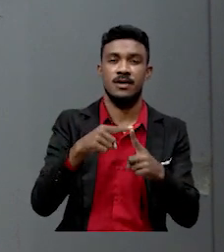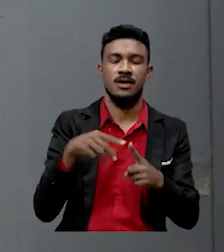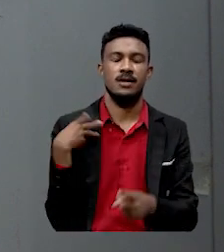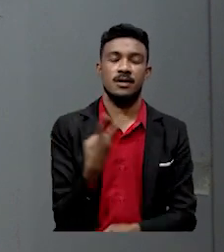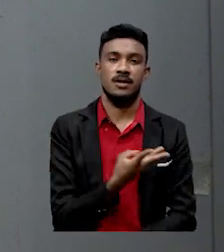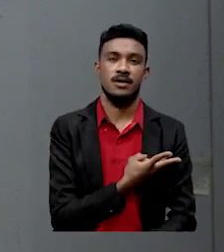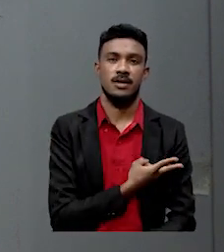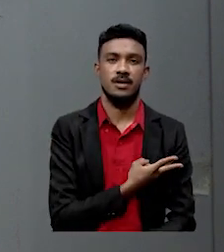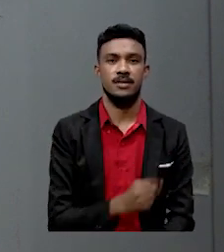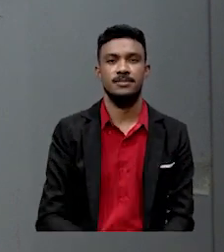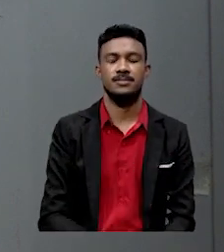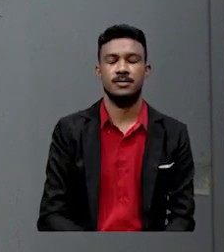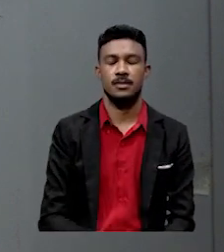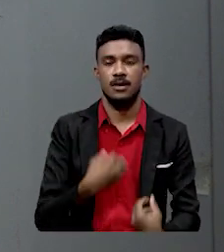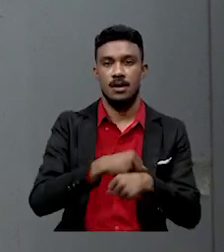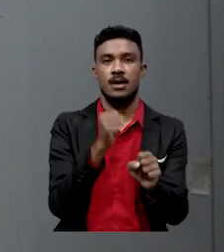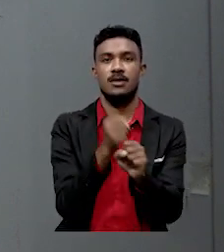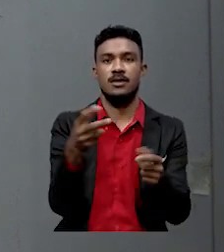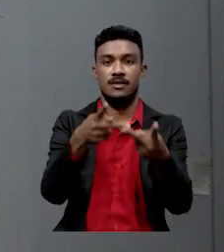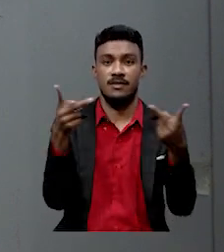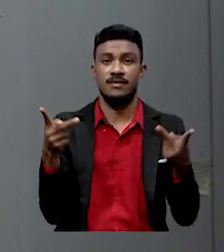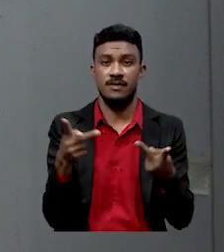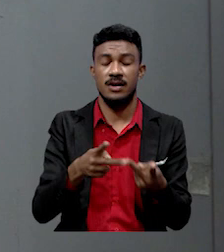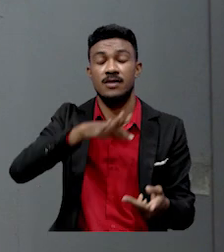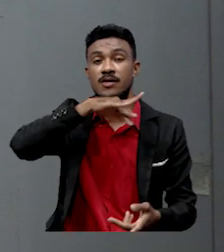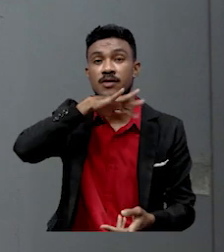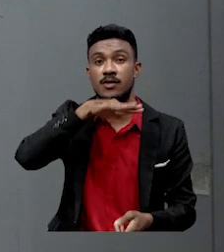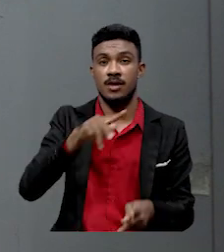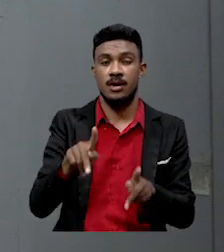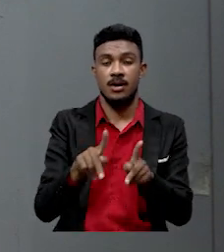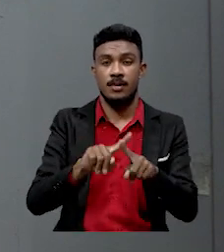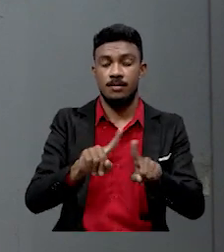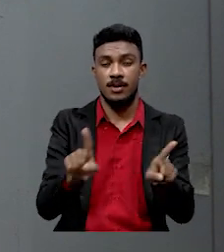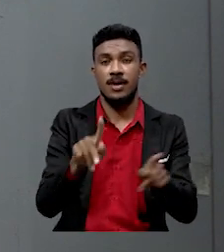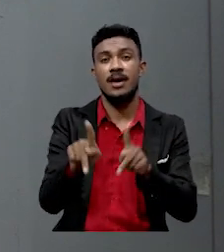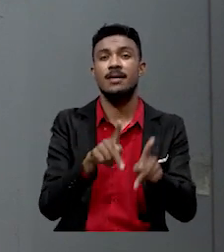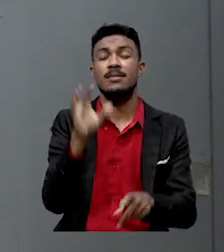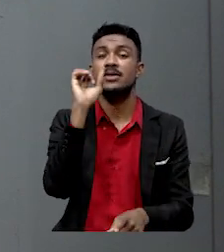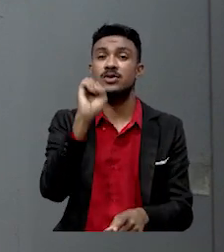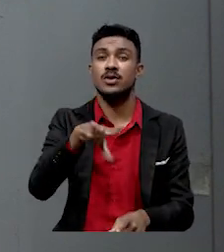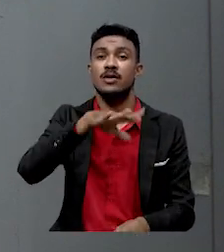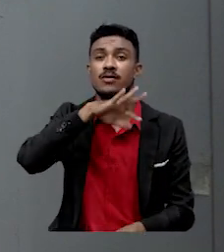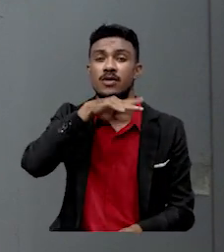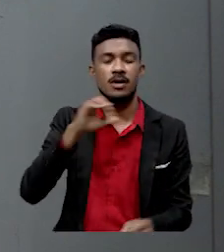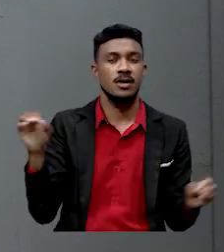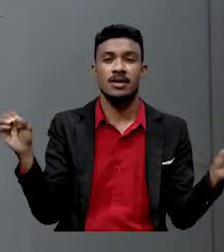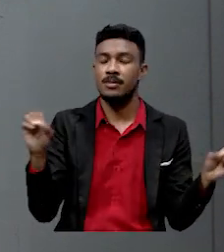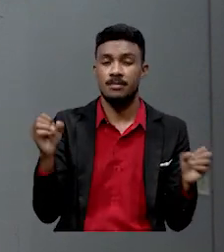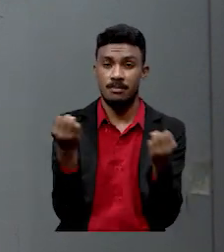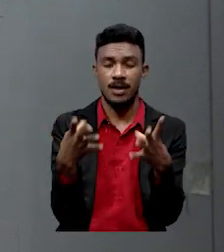ita kriya ona fatin lisu, mas e mas soe lisu nene barak maklai he nini fatin